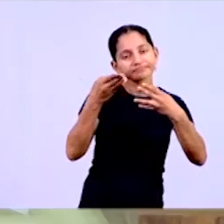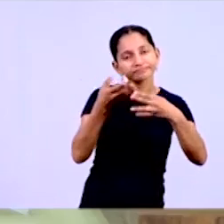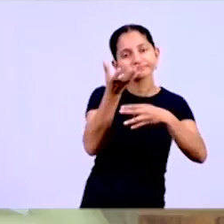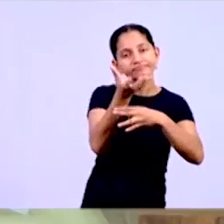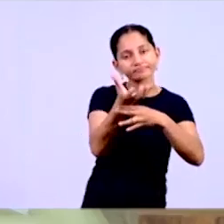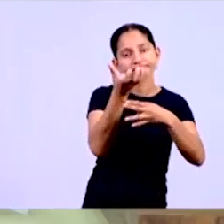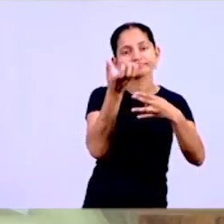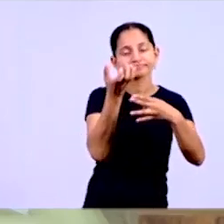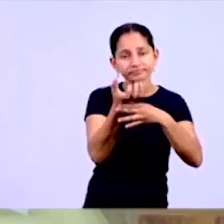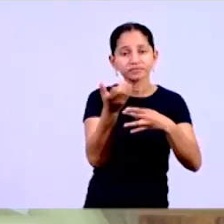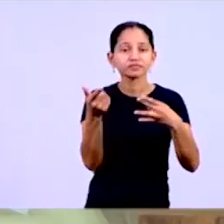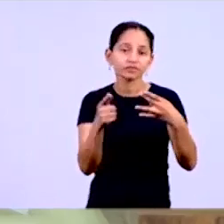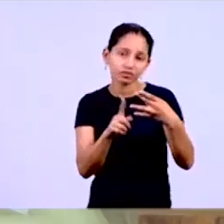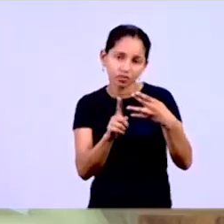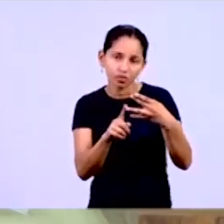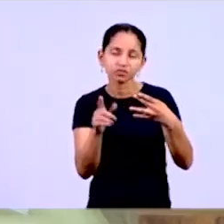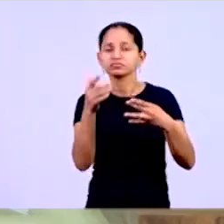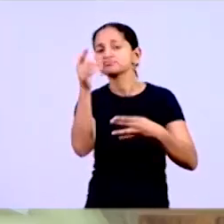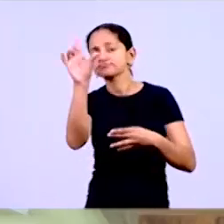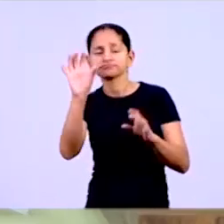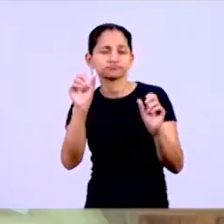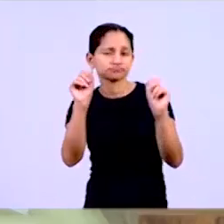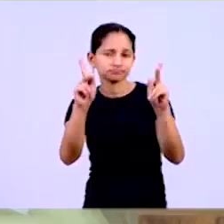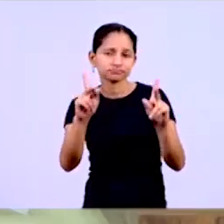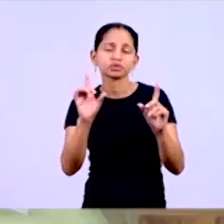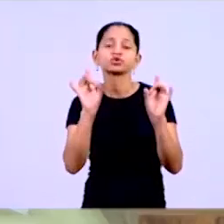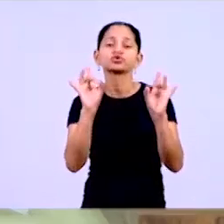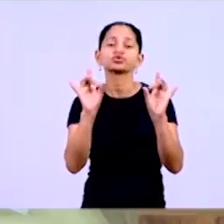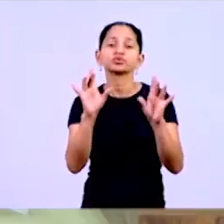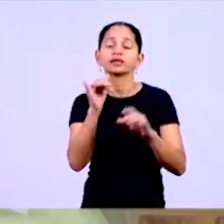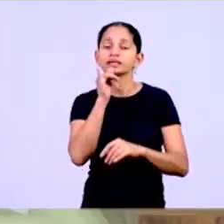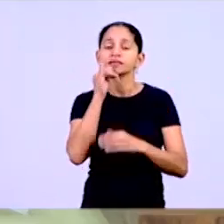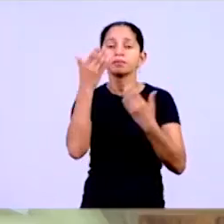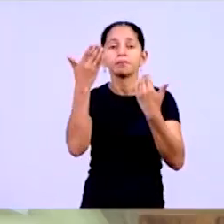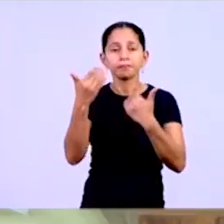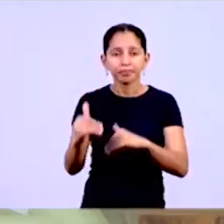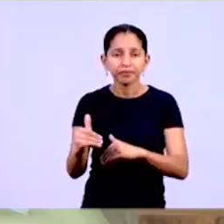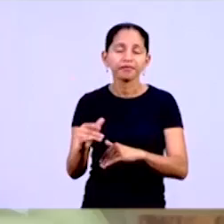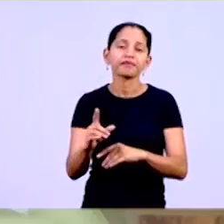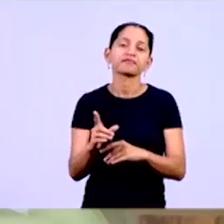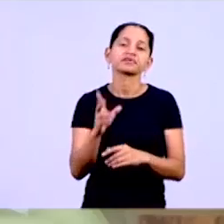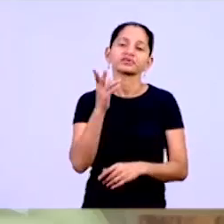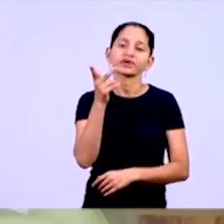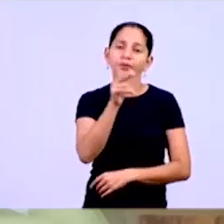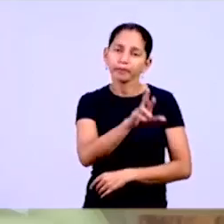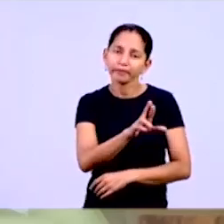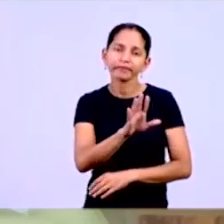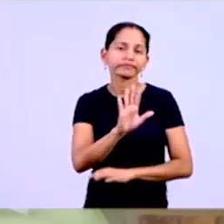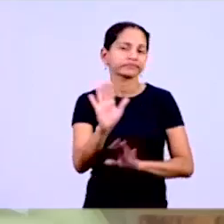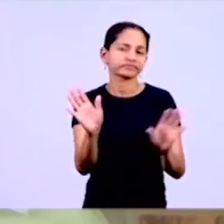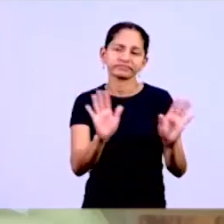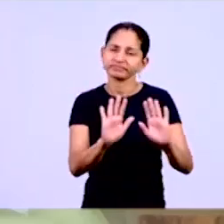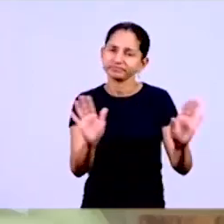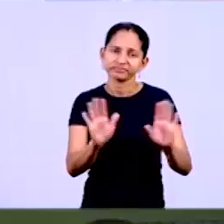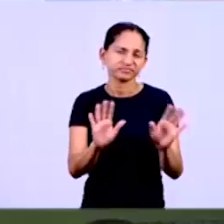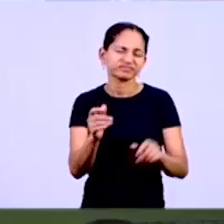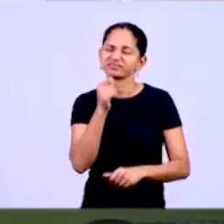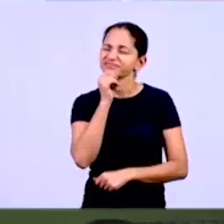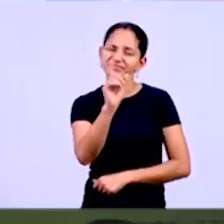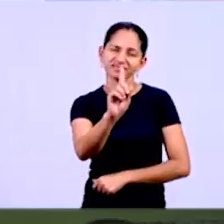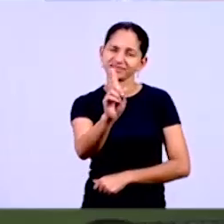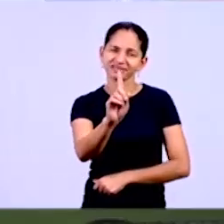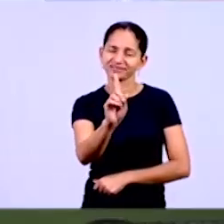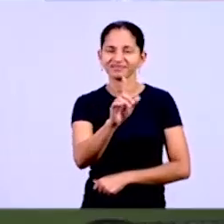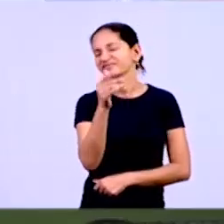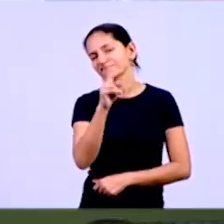disciplinas, né? Então essa acaba hoje, ficando aí somente as provas de segunda chamada, recuperação, quem ficar e